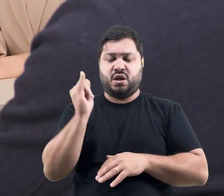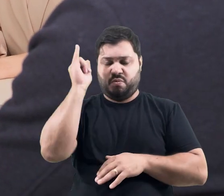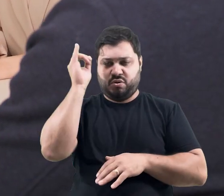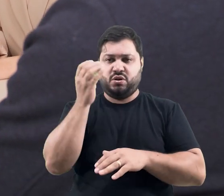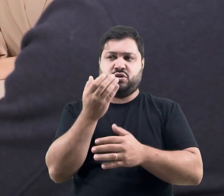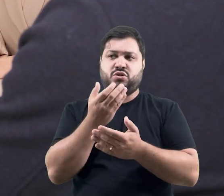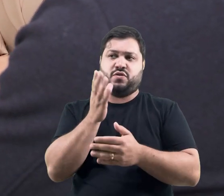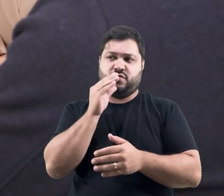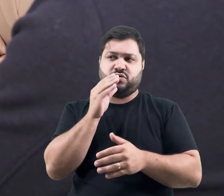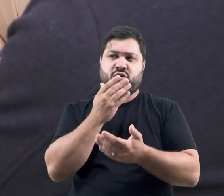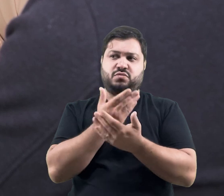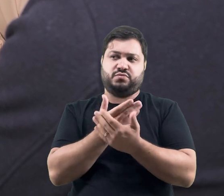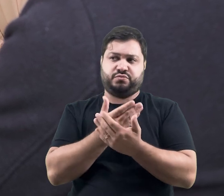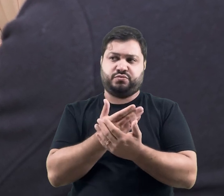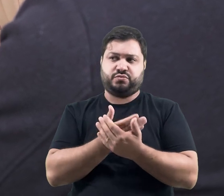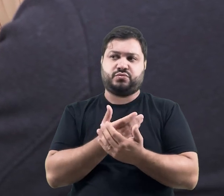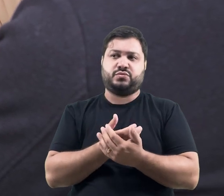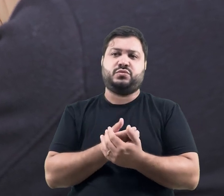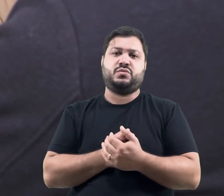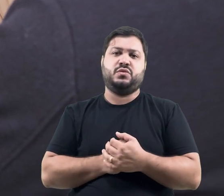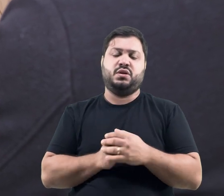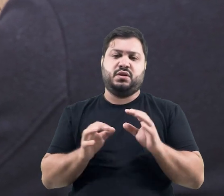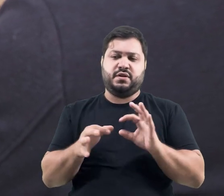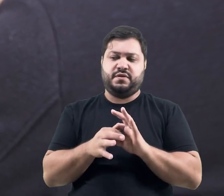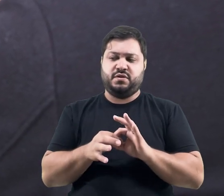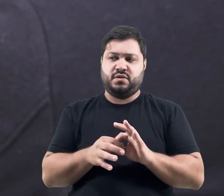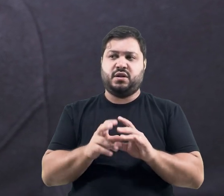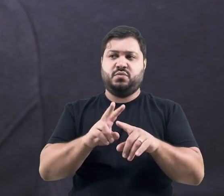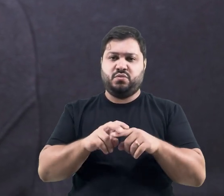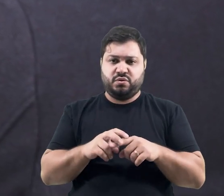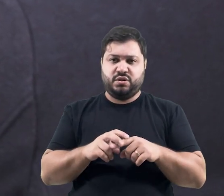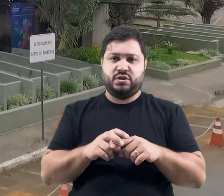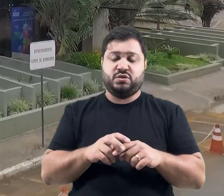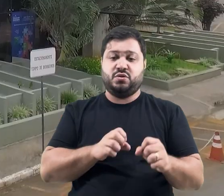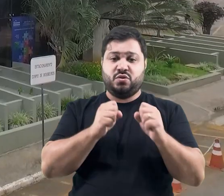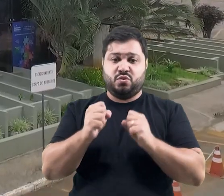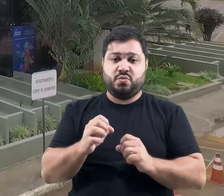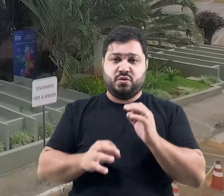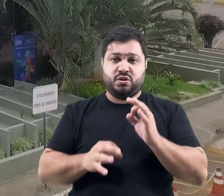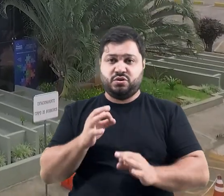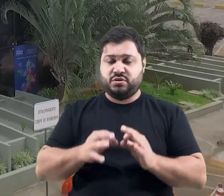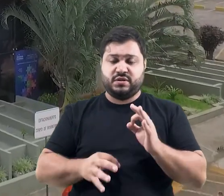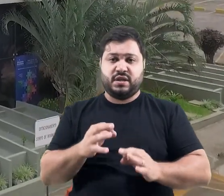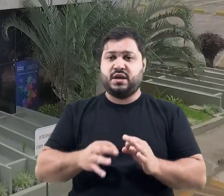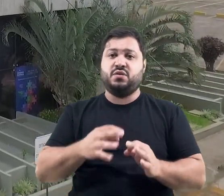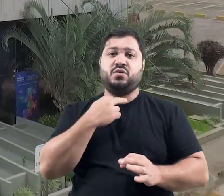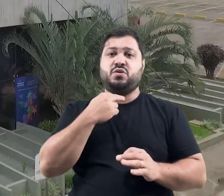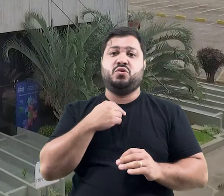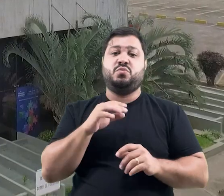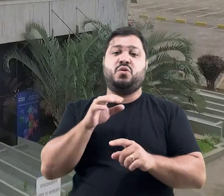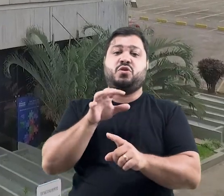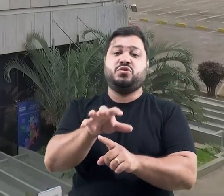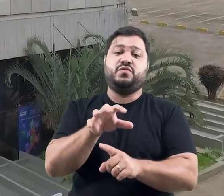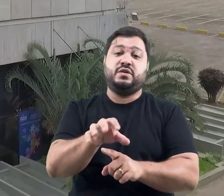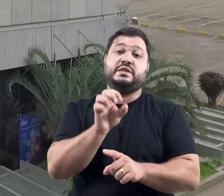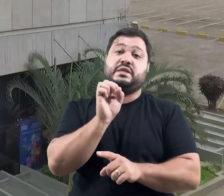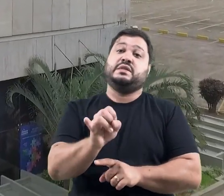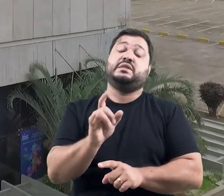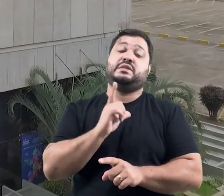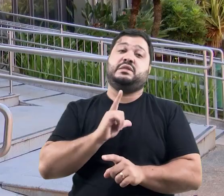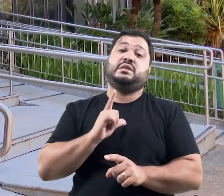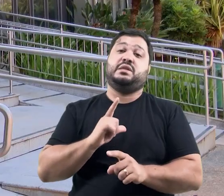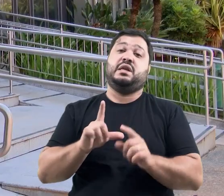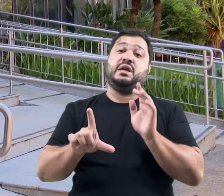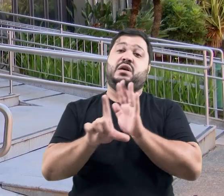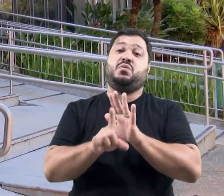relevância do curso feito pelo servidor para o órgão ao qual está vinculado. Por isso, o Poder Judiciário não deve